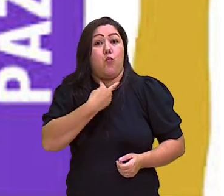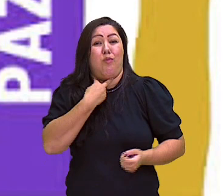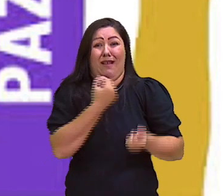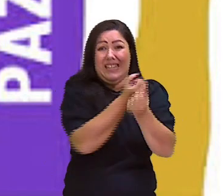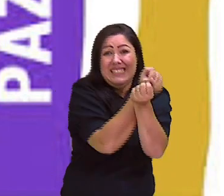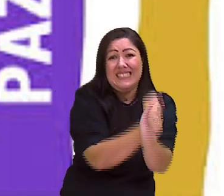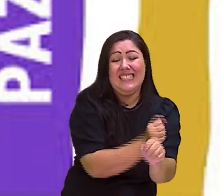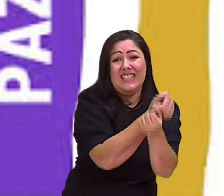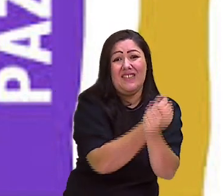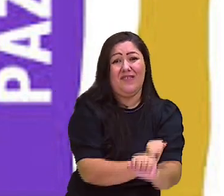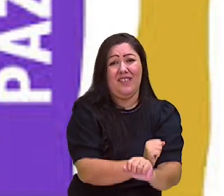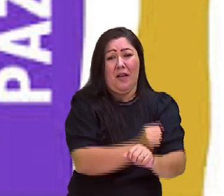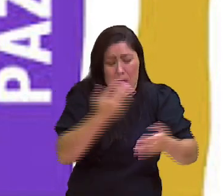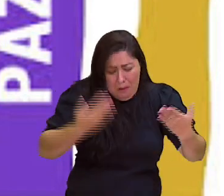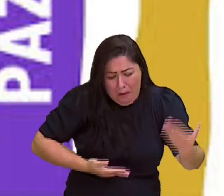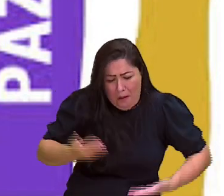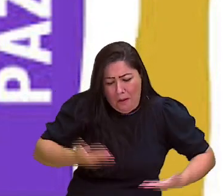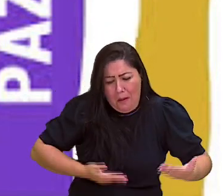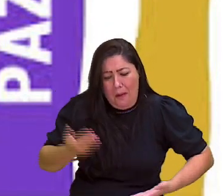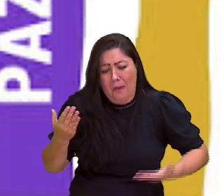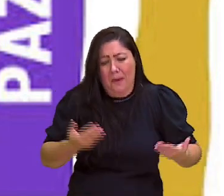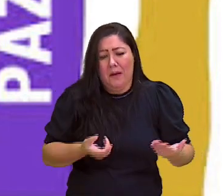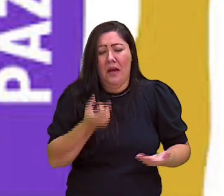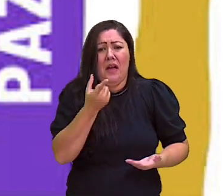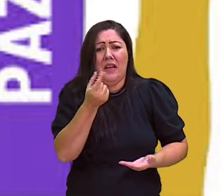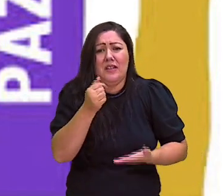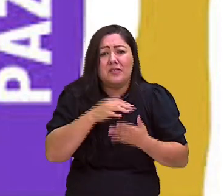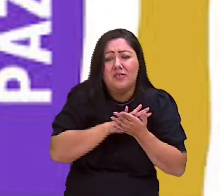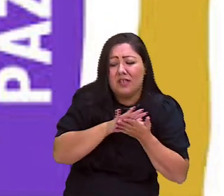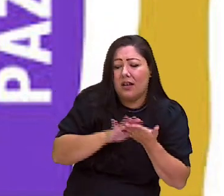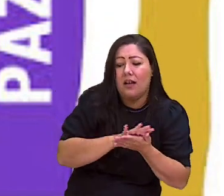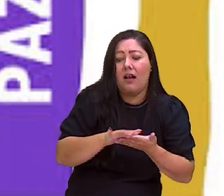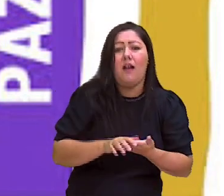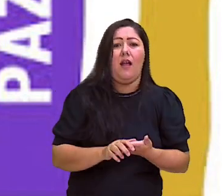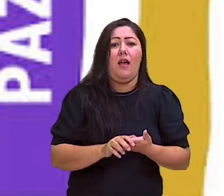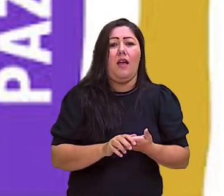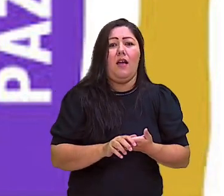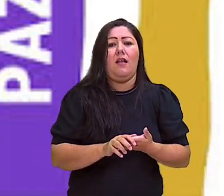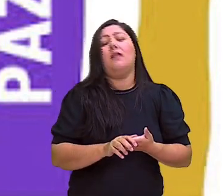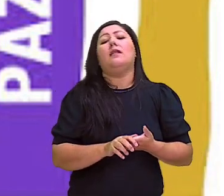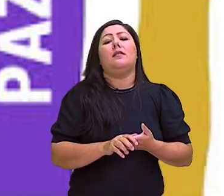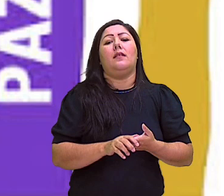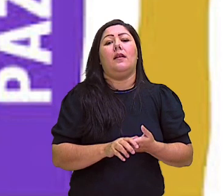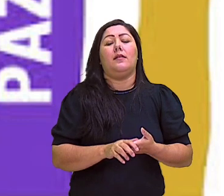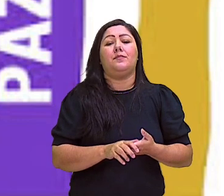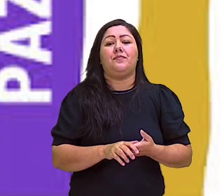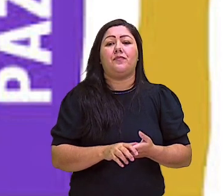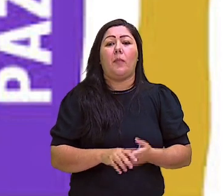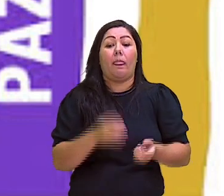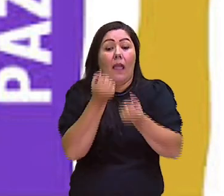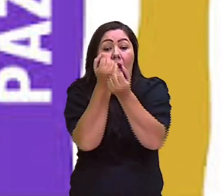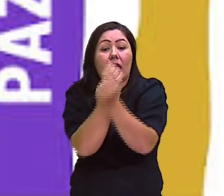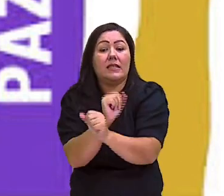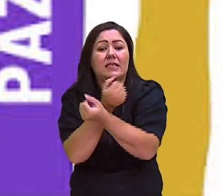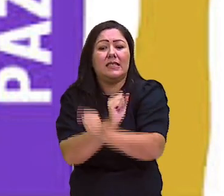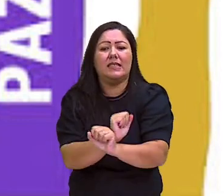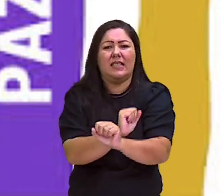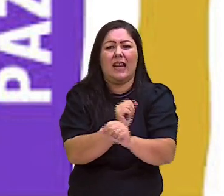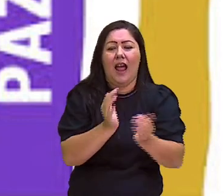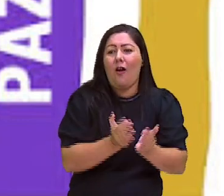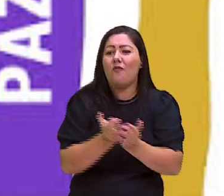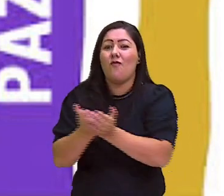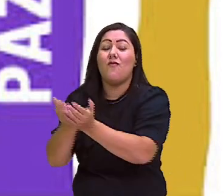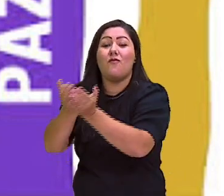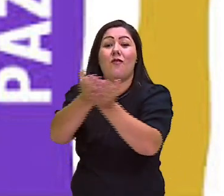ou servidão. A escravidão e o tráfico de escravos serão proibidos em todas